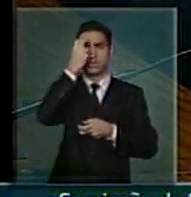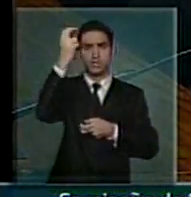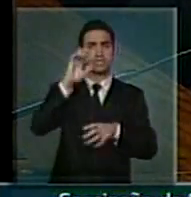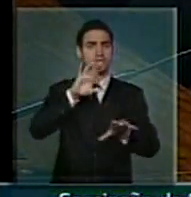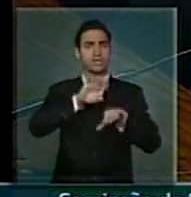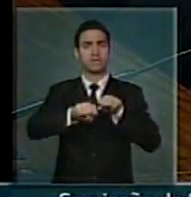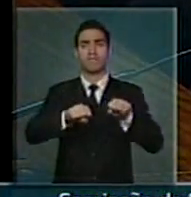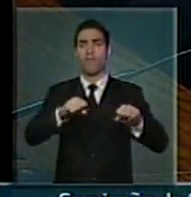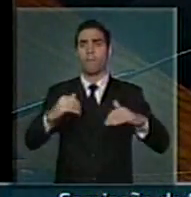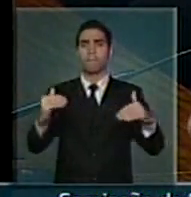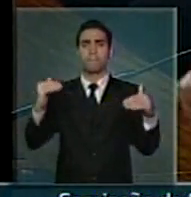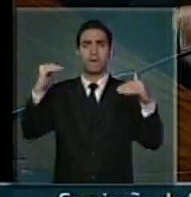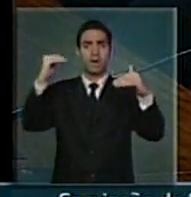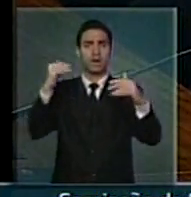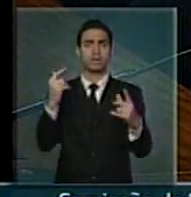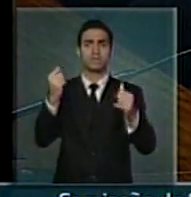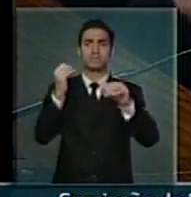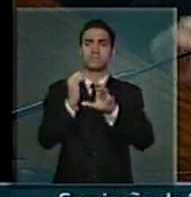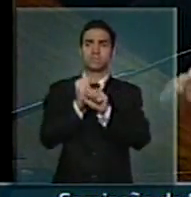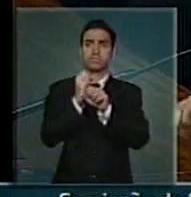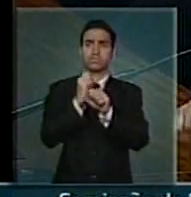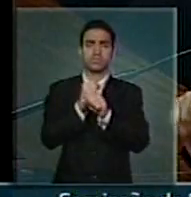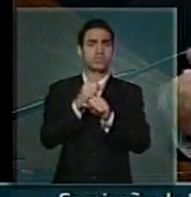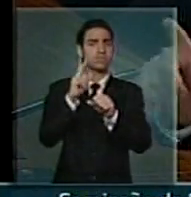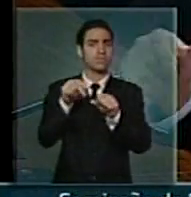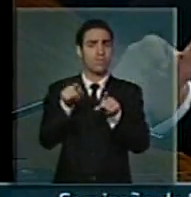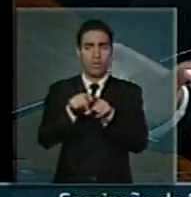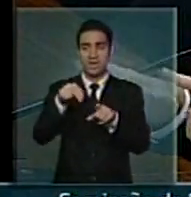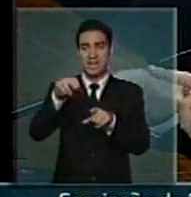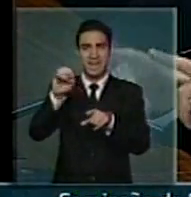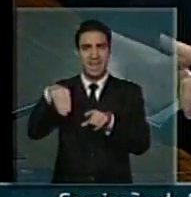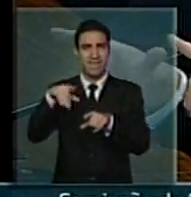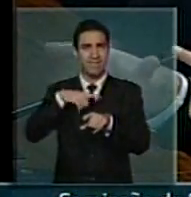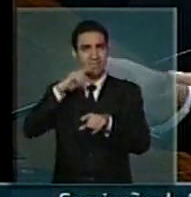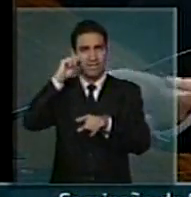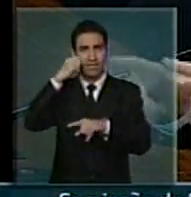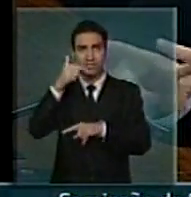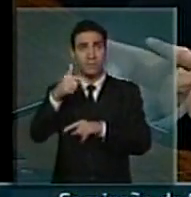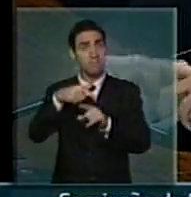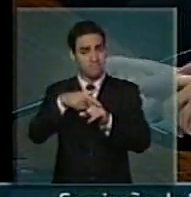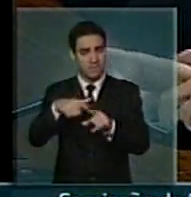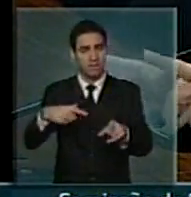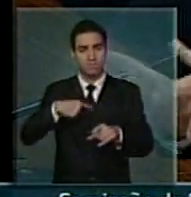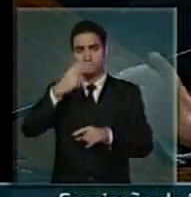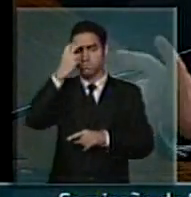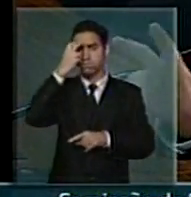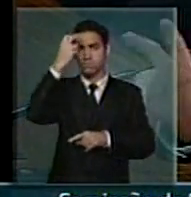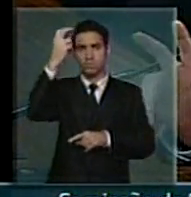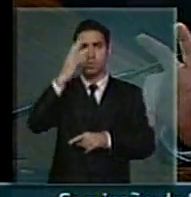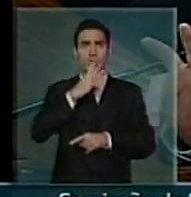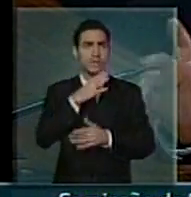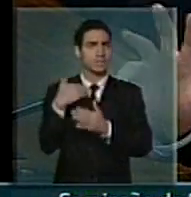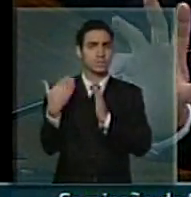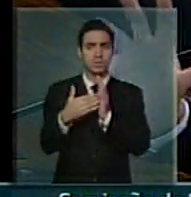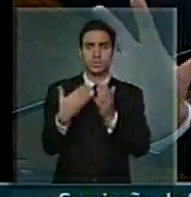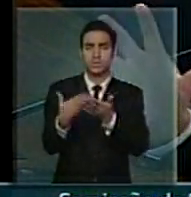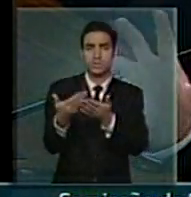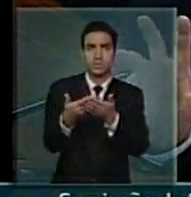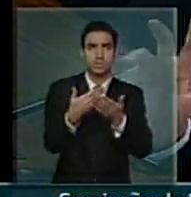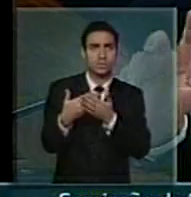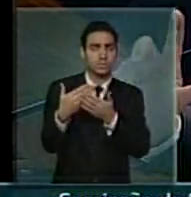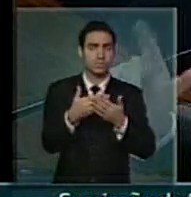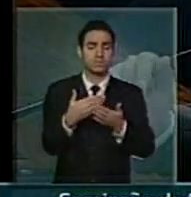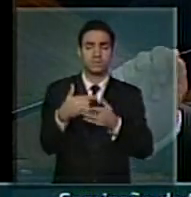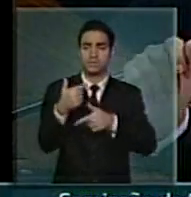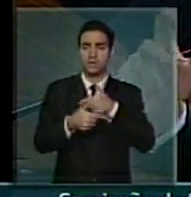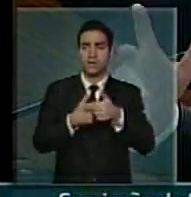o gerente geral financeiro do NEM, da Rocinha, etc., que já estão com conhecimentos de estudo para comandar